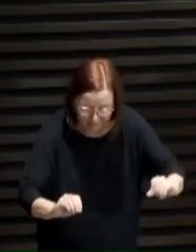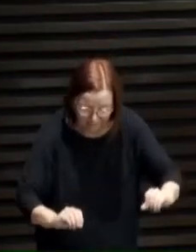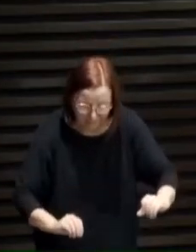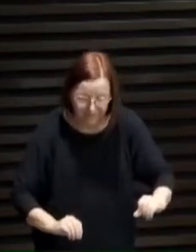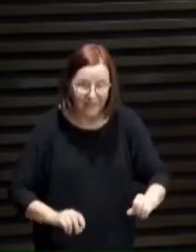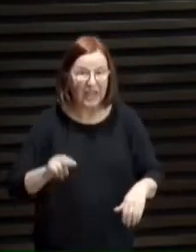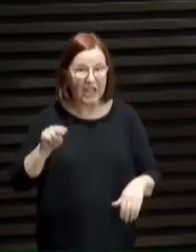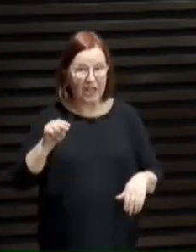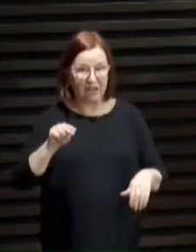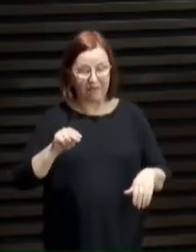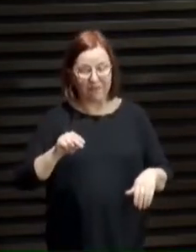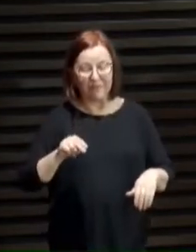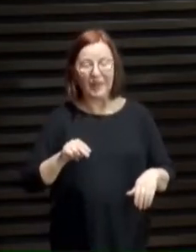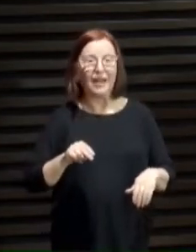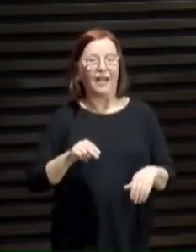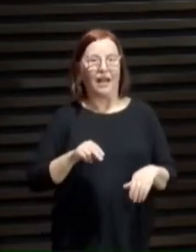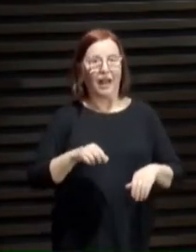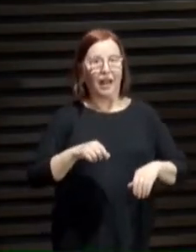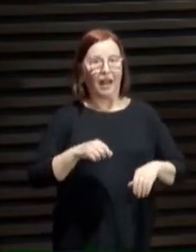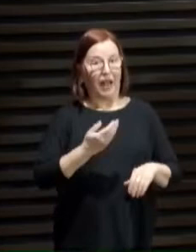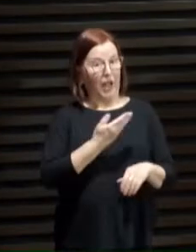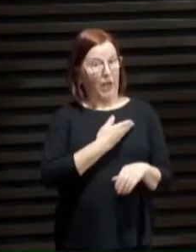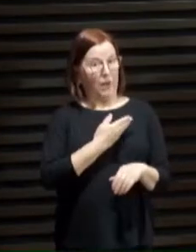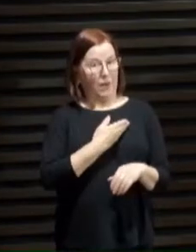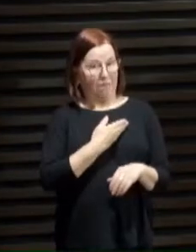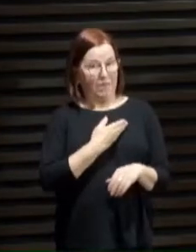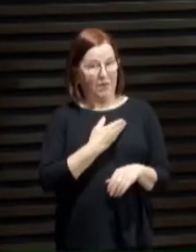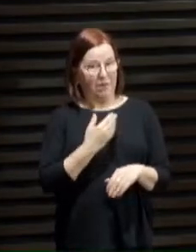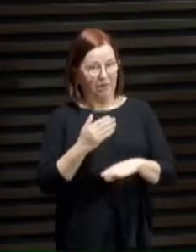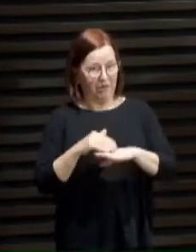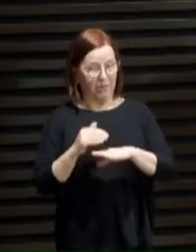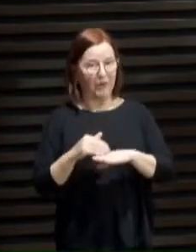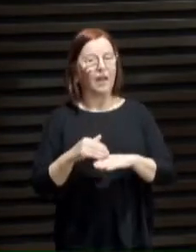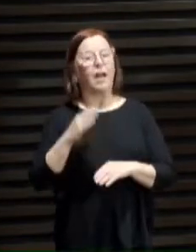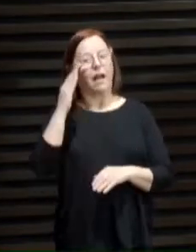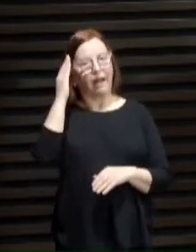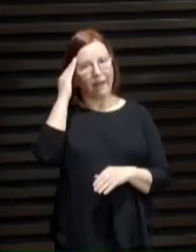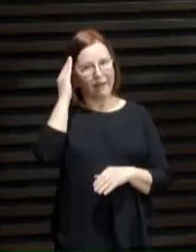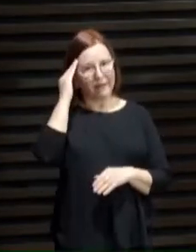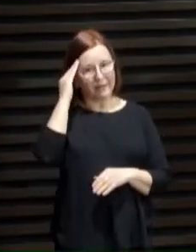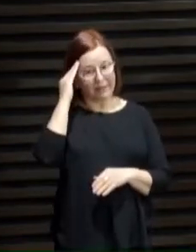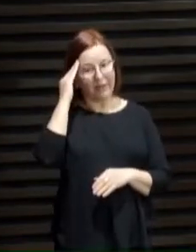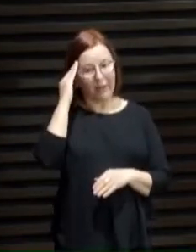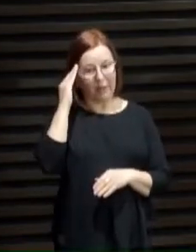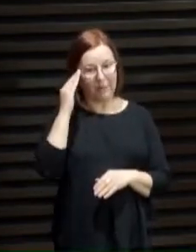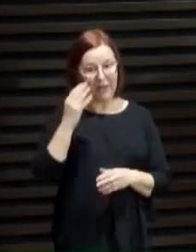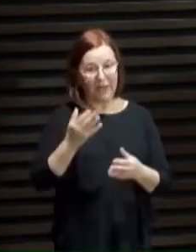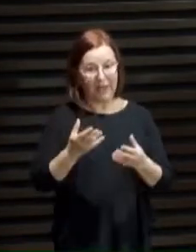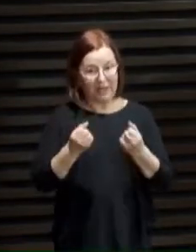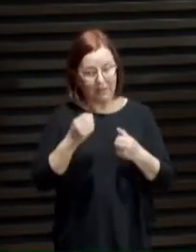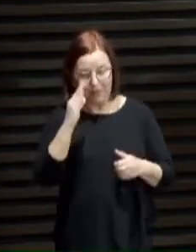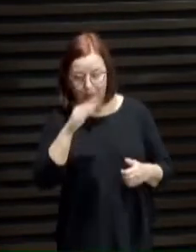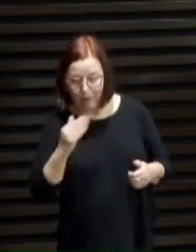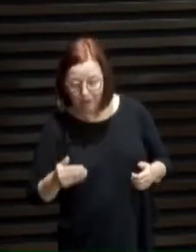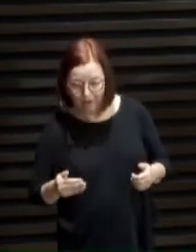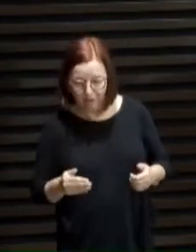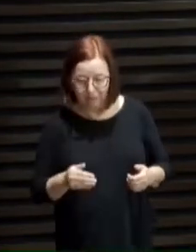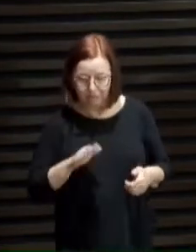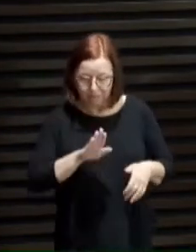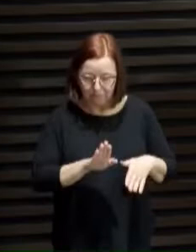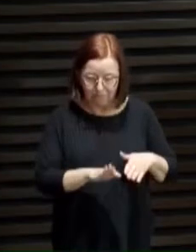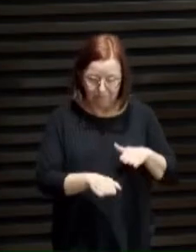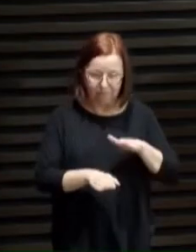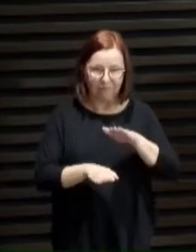tapete. O convidado sabe, porque ele conhece, sabe que ele está sendo honrado, e então ele pisa a capa do